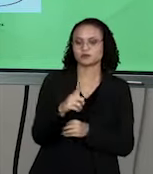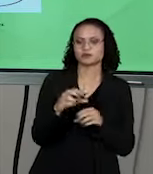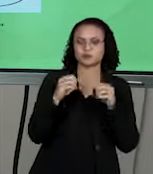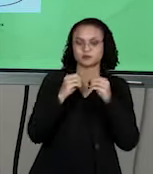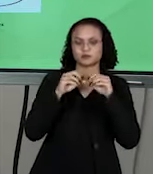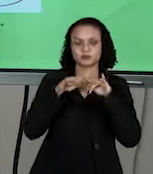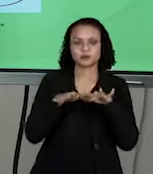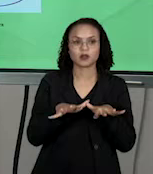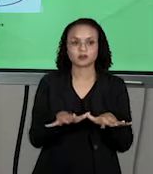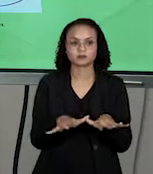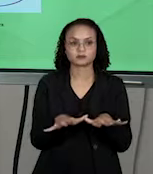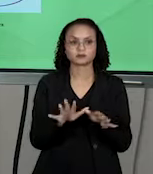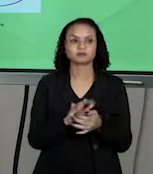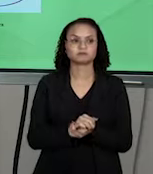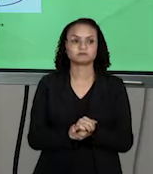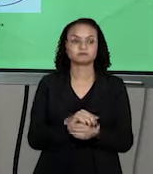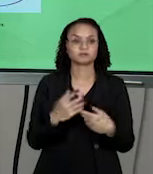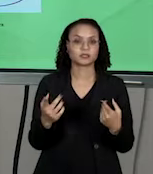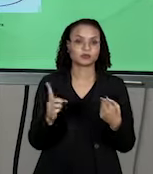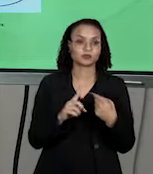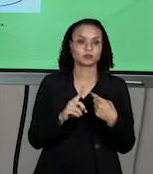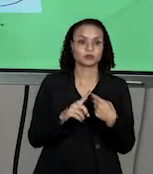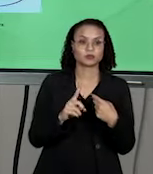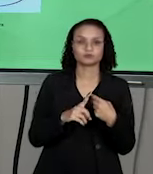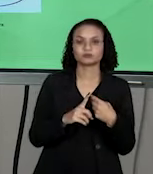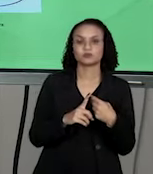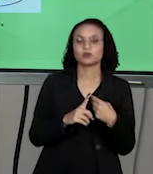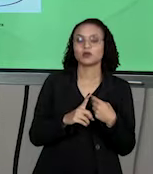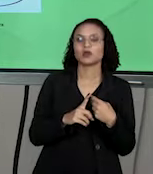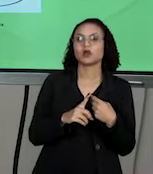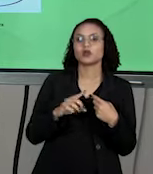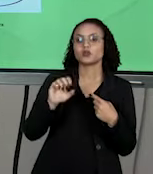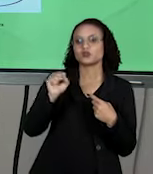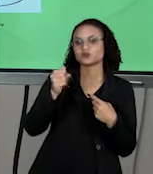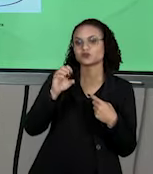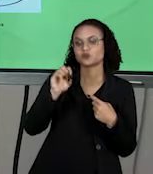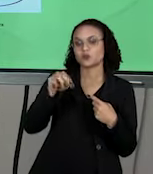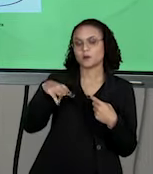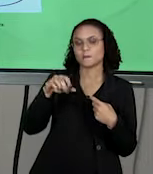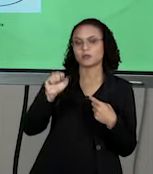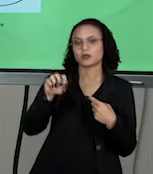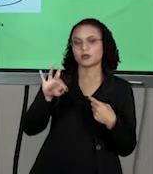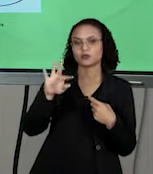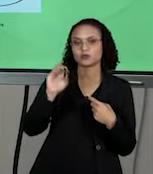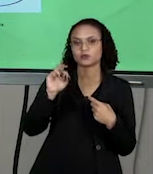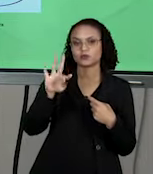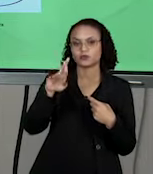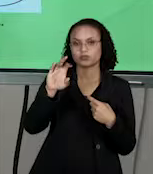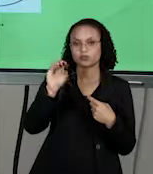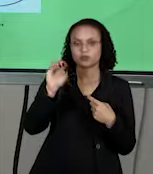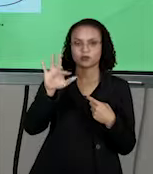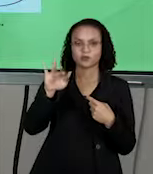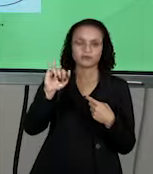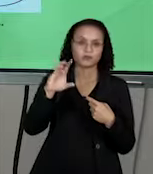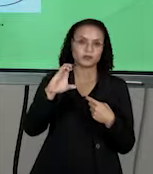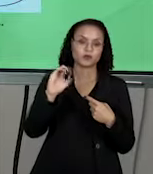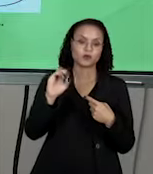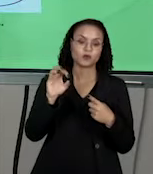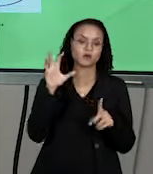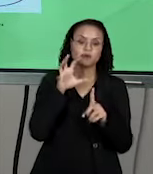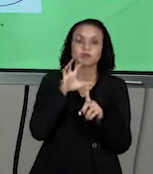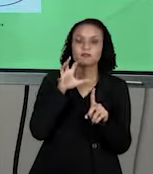o hormônio somatotrófico, que irá atuar lá nos nossos ossos. Esse hormônio, ele ajuda, né, na síntese,